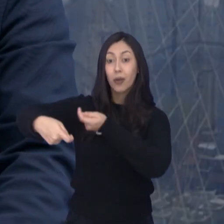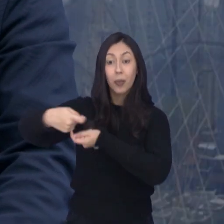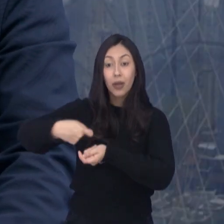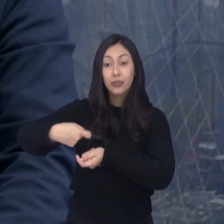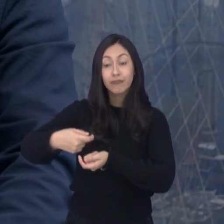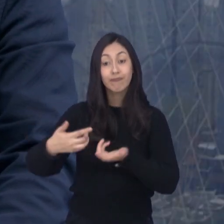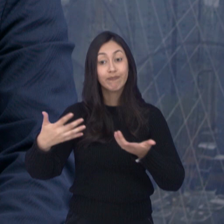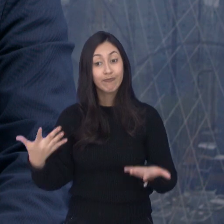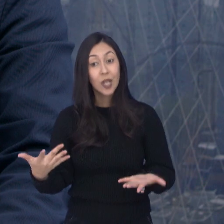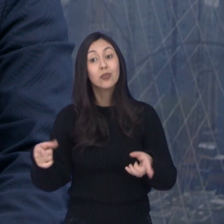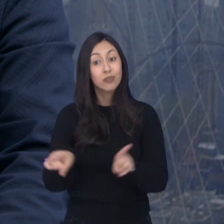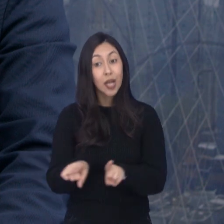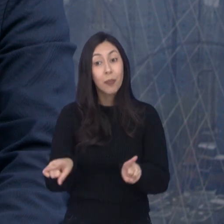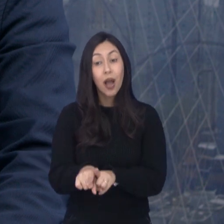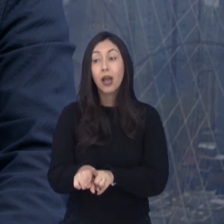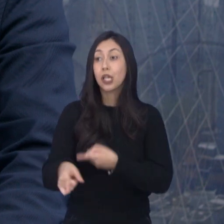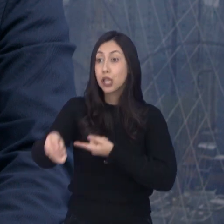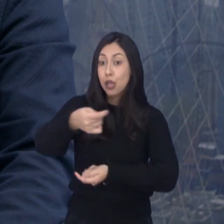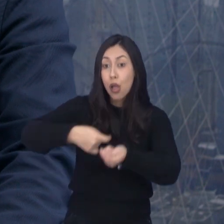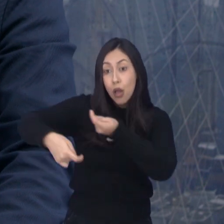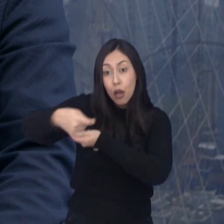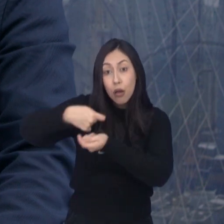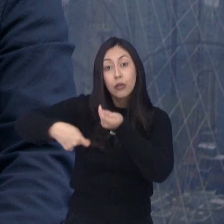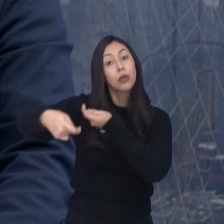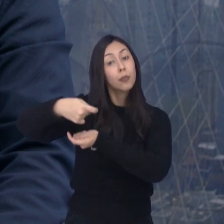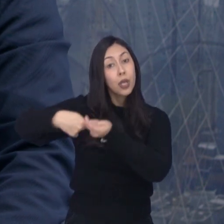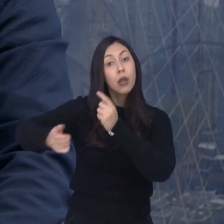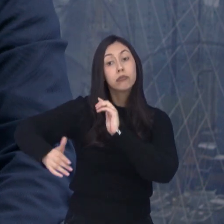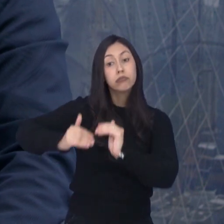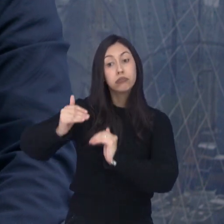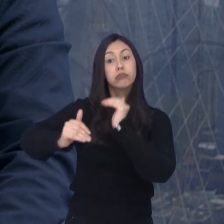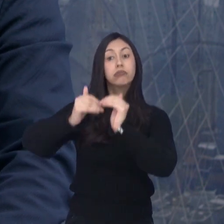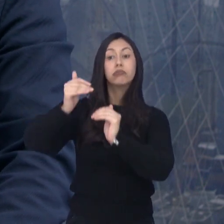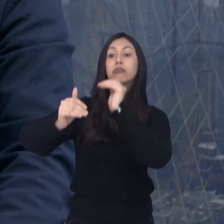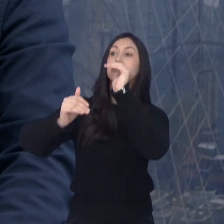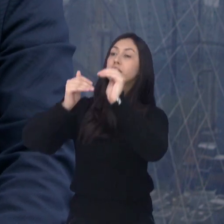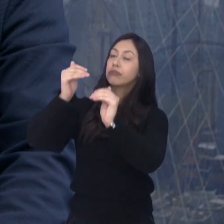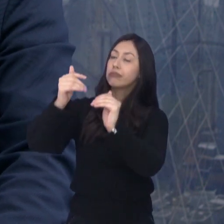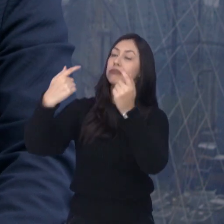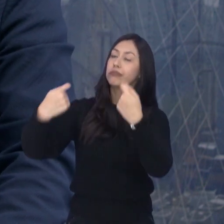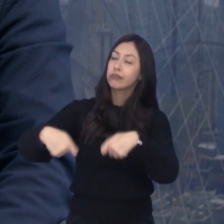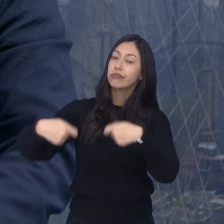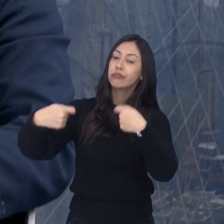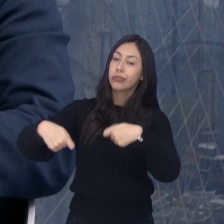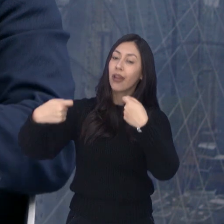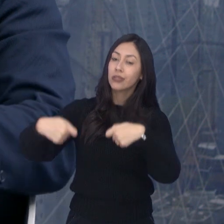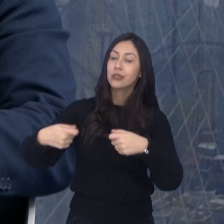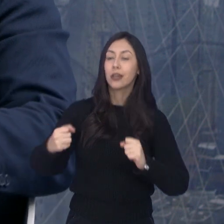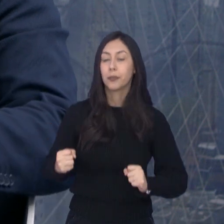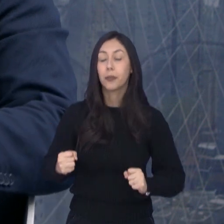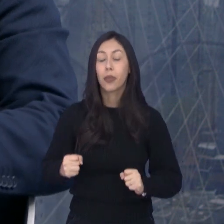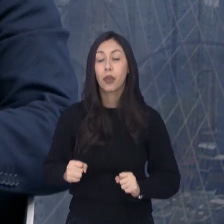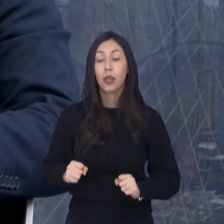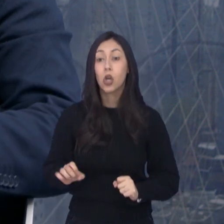Então, produz-se riqueza, produz-se desenvolvimento para a localidade, e precisa de um olhar atento para isso. Agora,